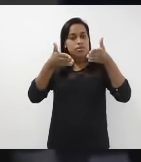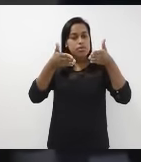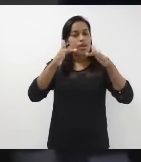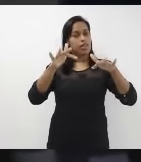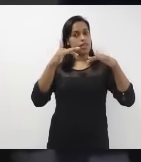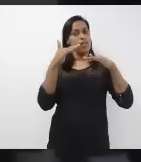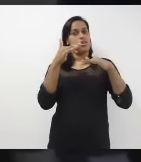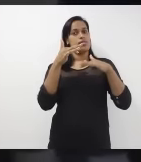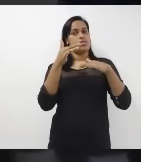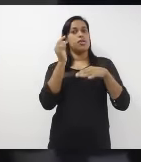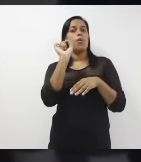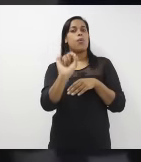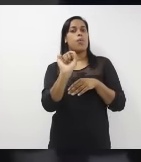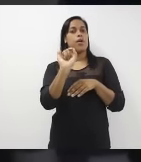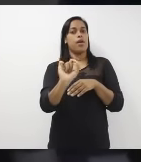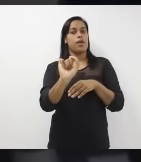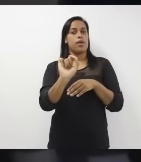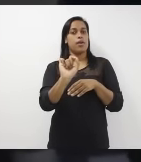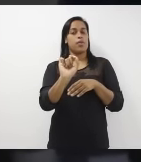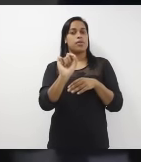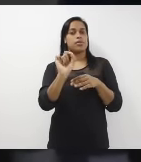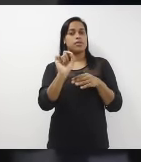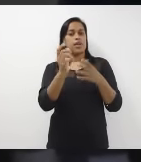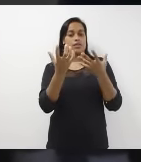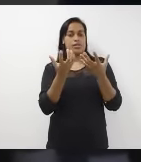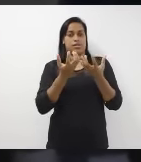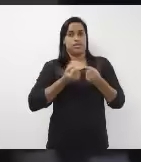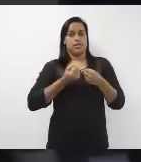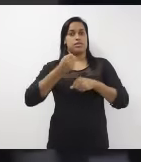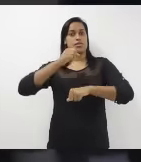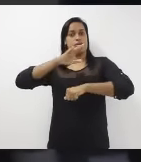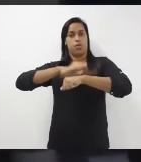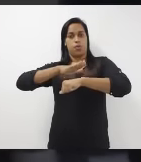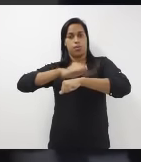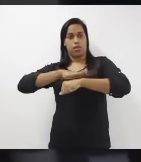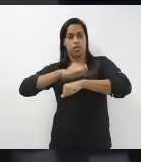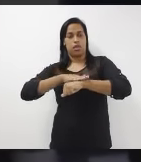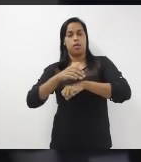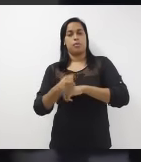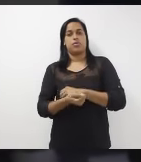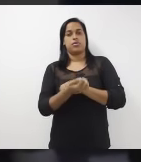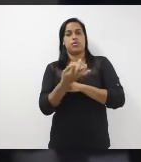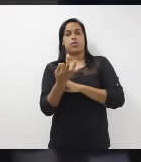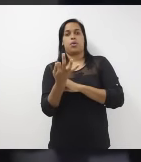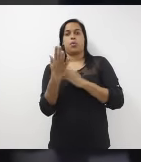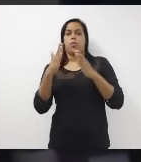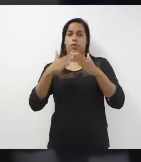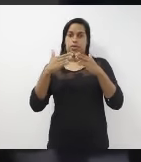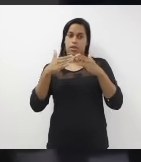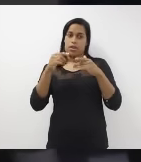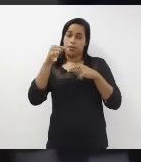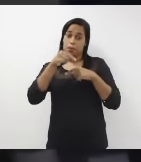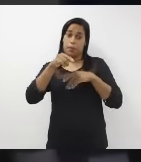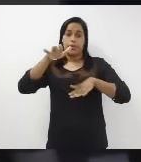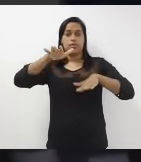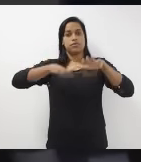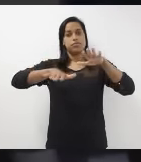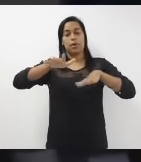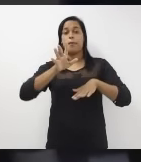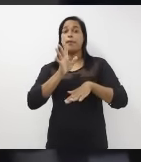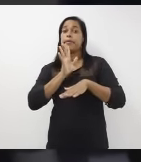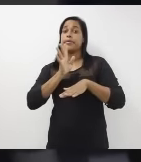que tanto a questão da aquisição, o tempo de aquisição e da quantidade desse pedido depende da gente